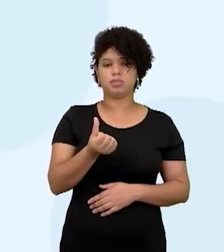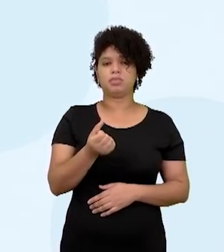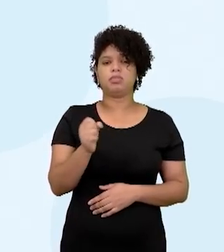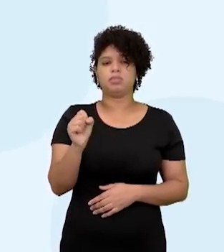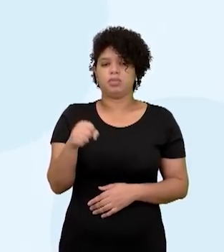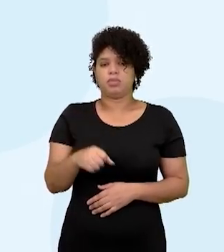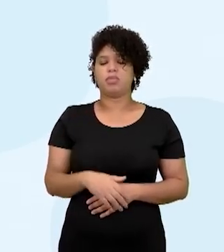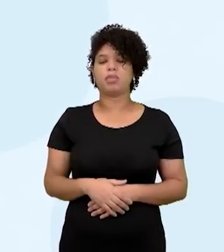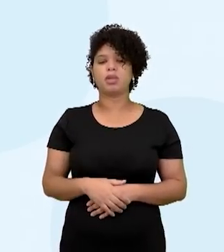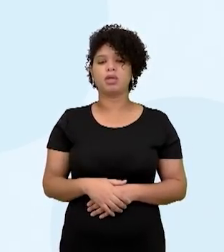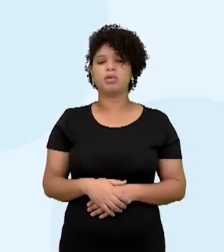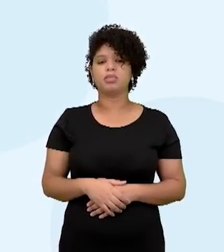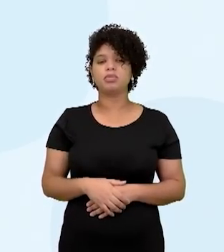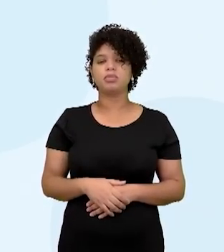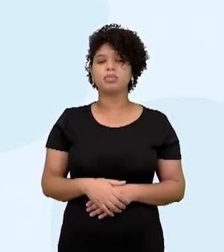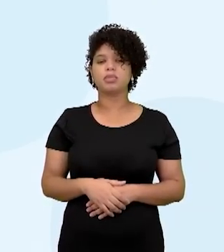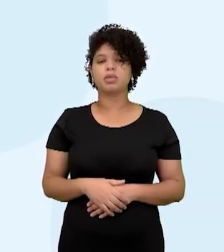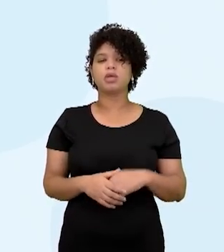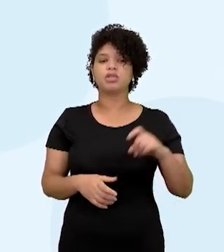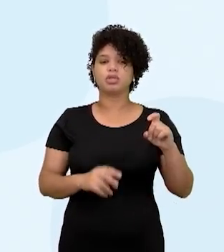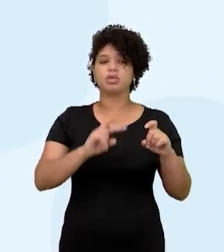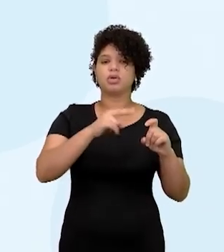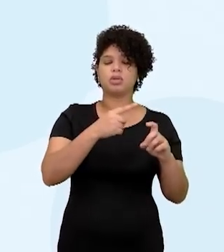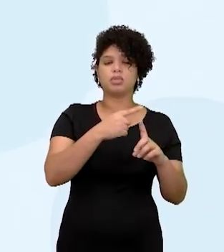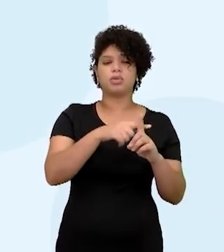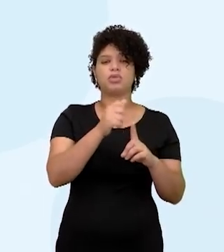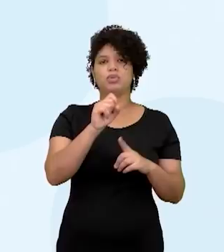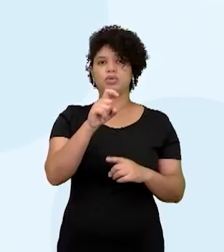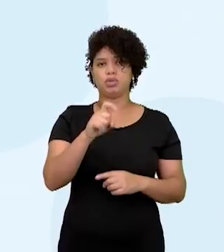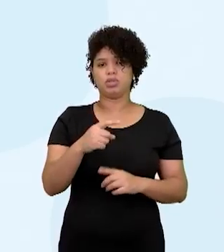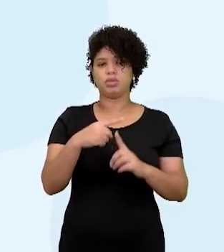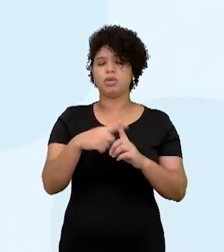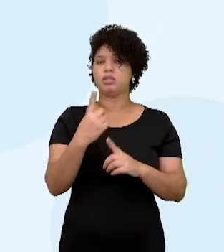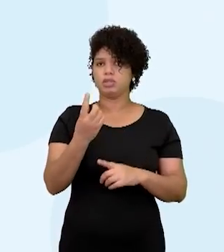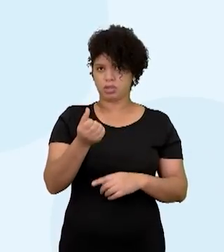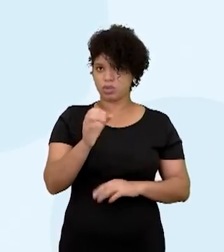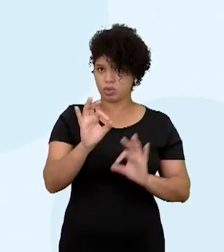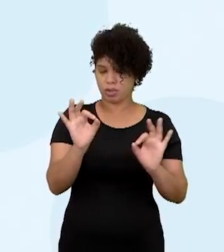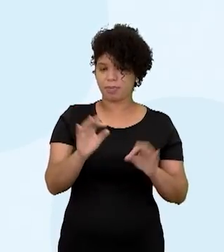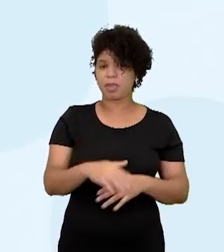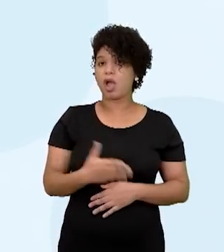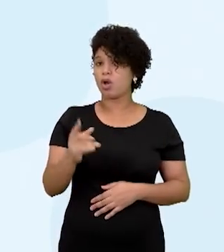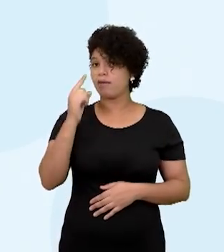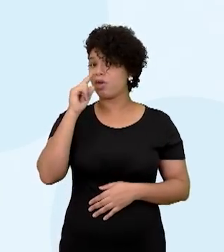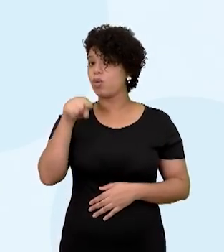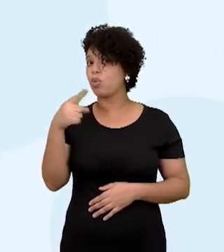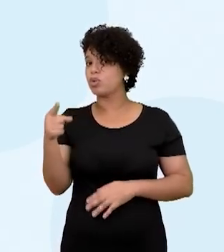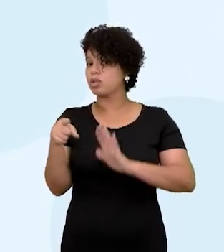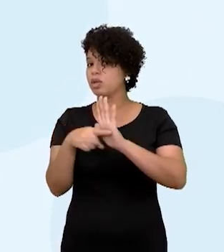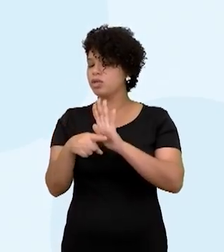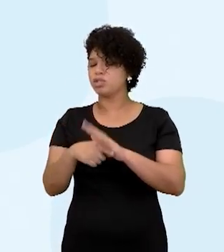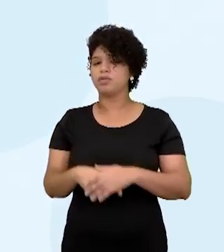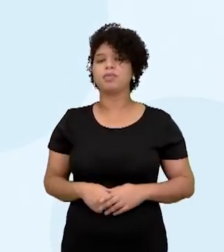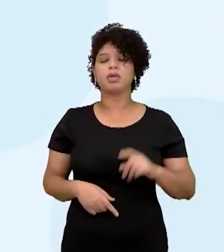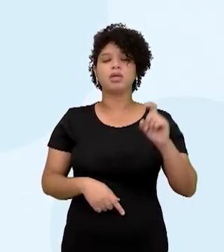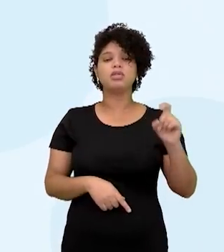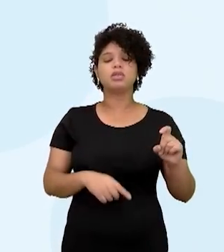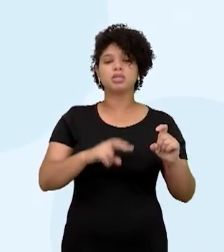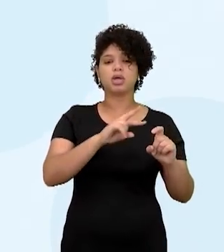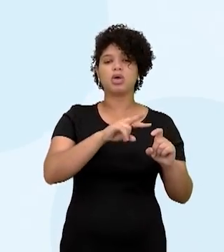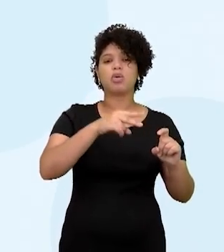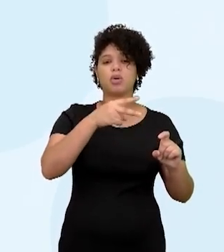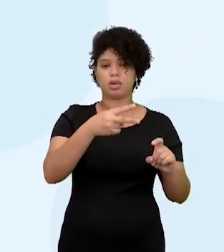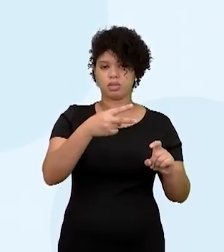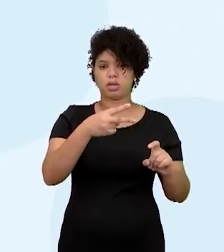eu encontrei x quadrado mais 8x mais 16. Tá bom. E o negativo, professora? X ao quadrado continua, x